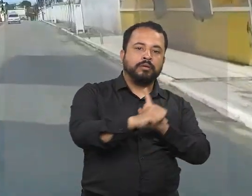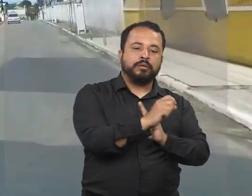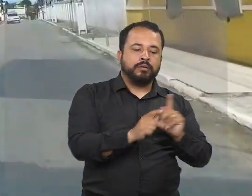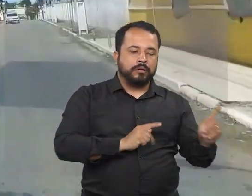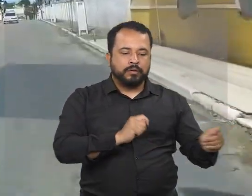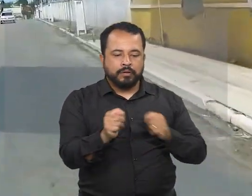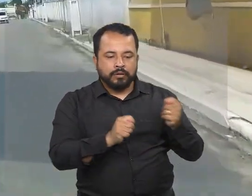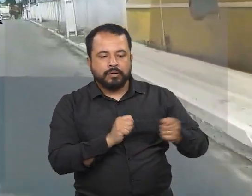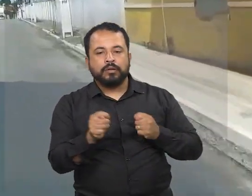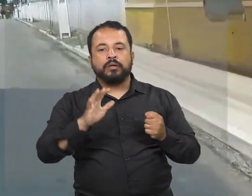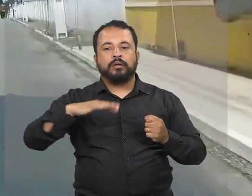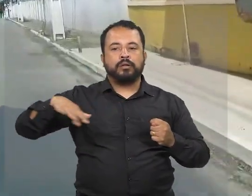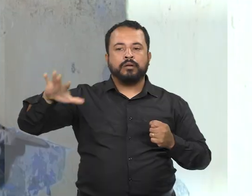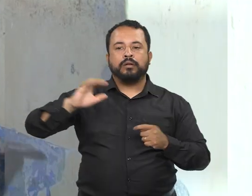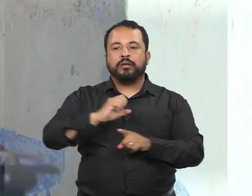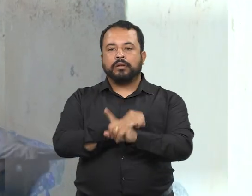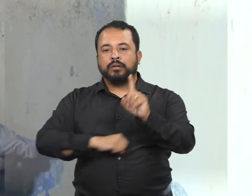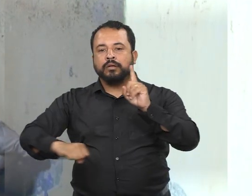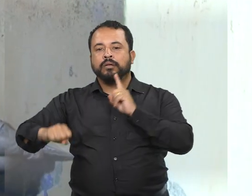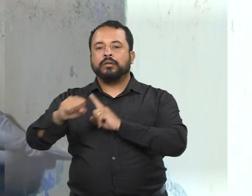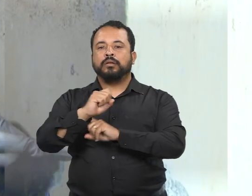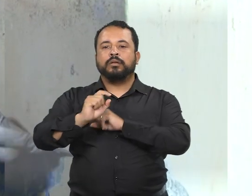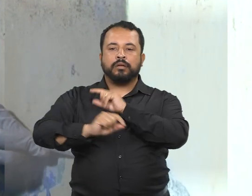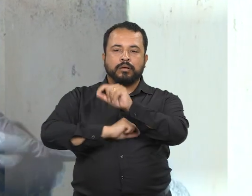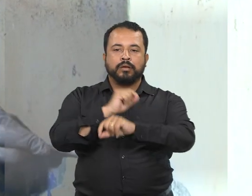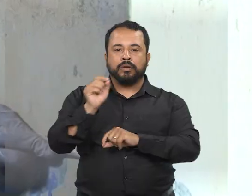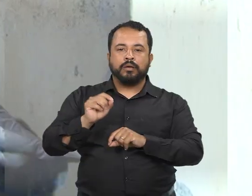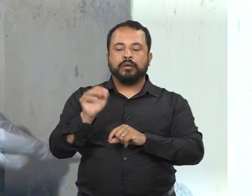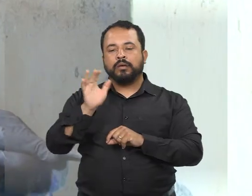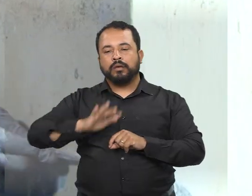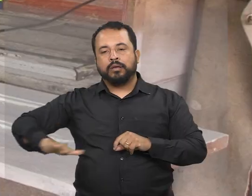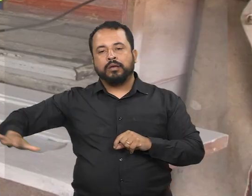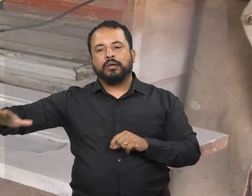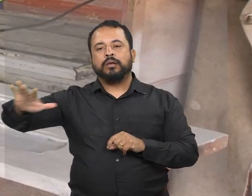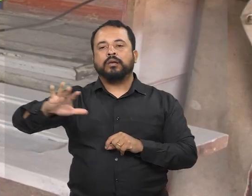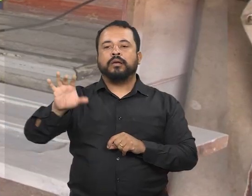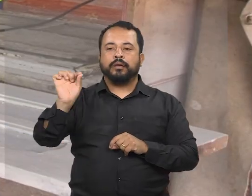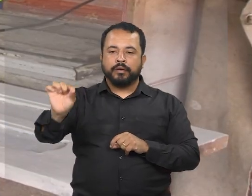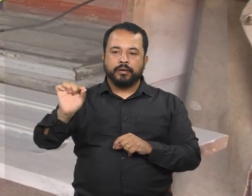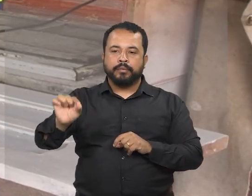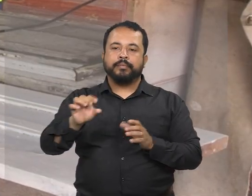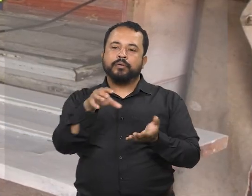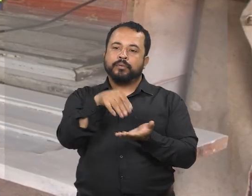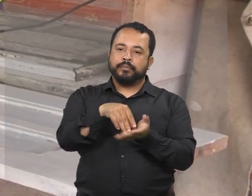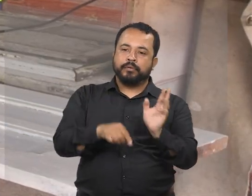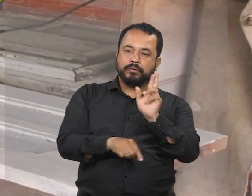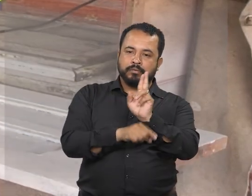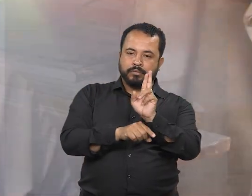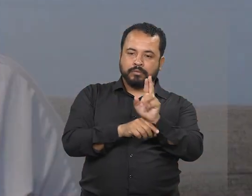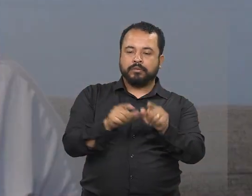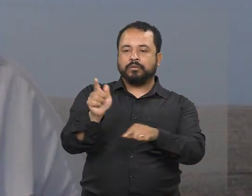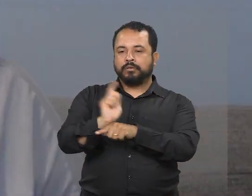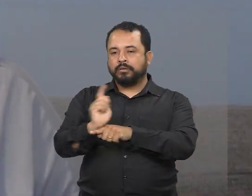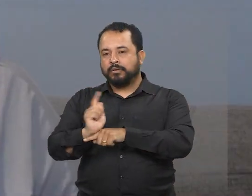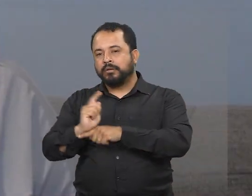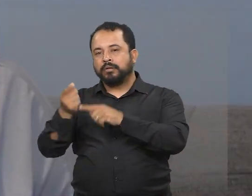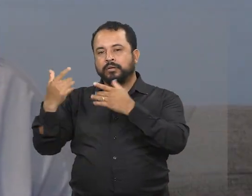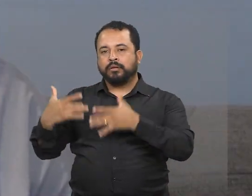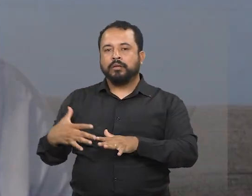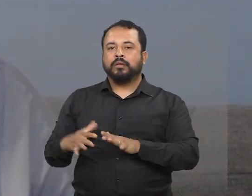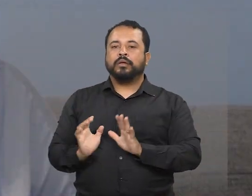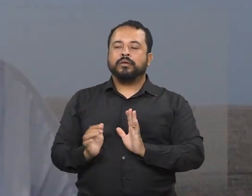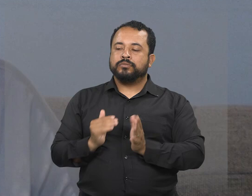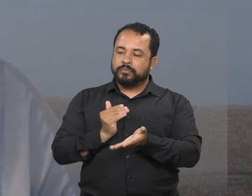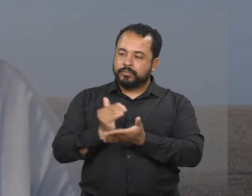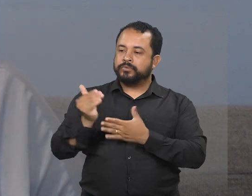socioeconômicos, em parceria com organizações sociais, dentro de áreas prioritárias definidas pelo comitê gestor. Para isso, nós